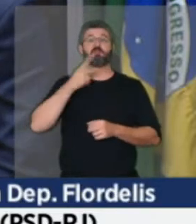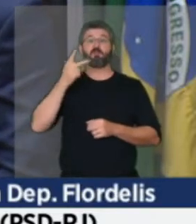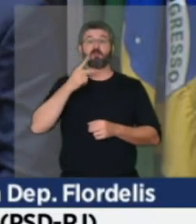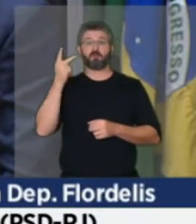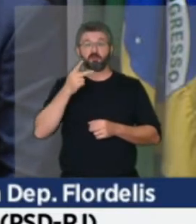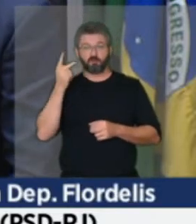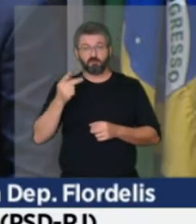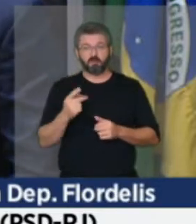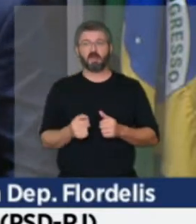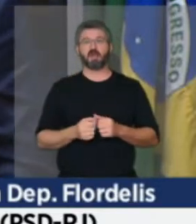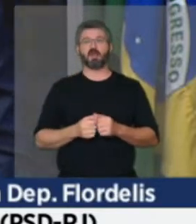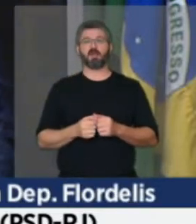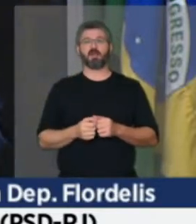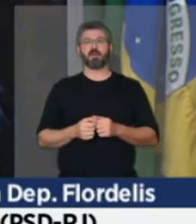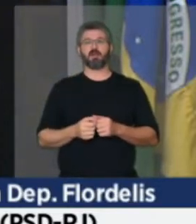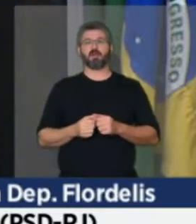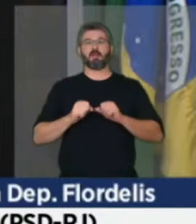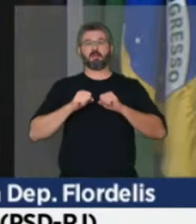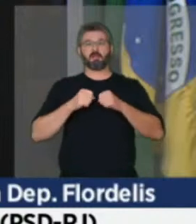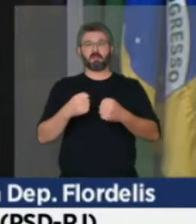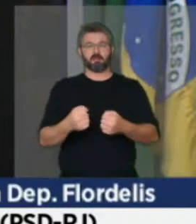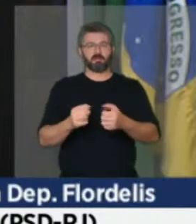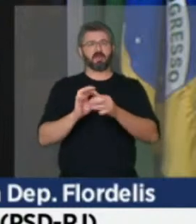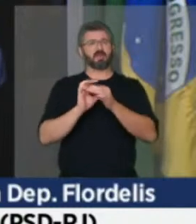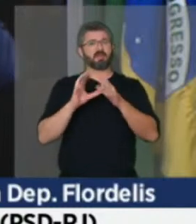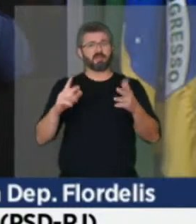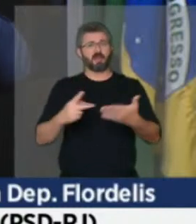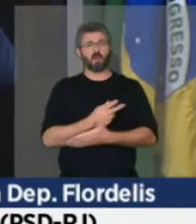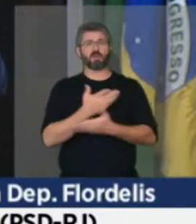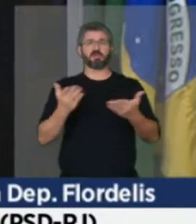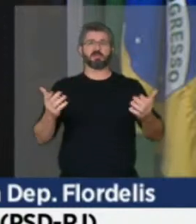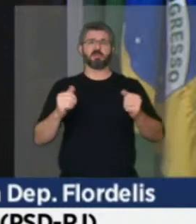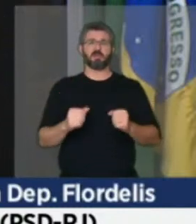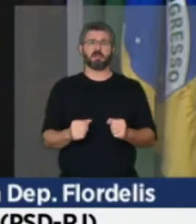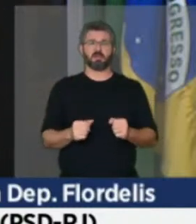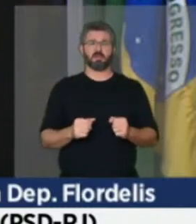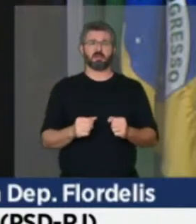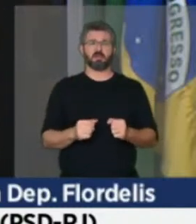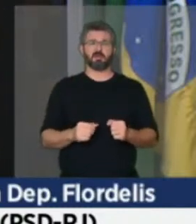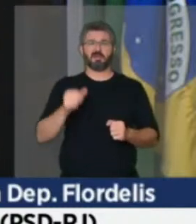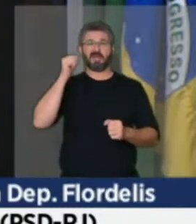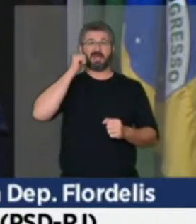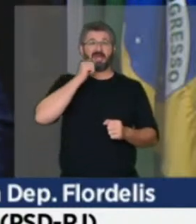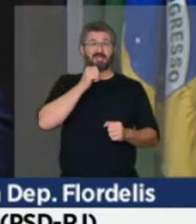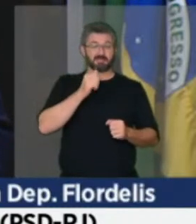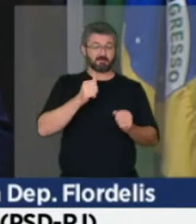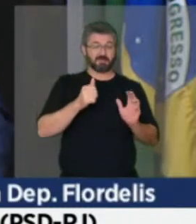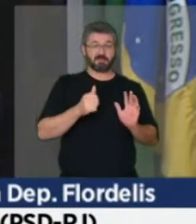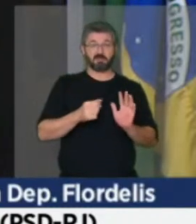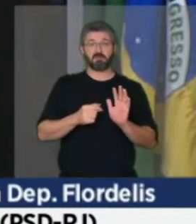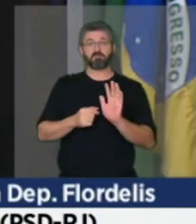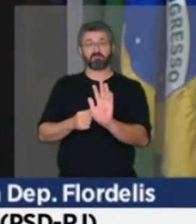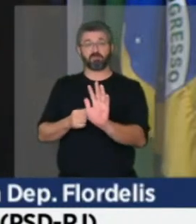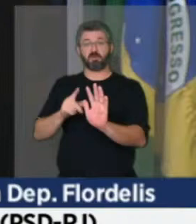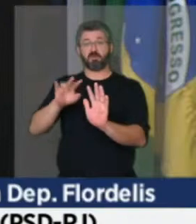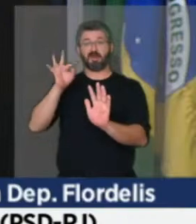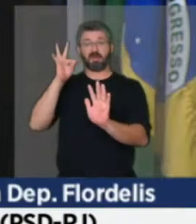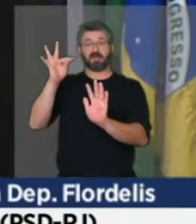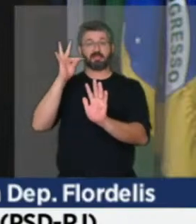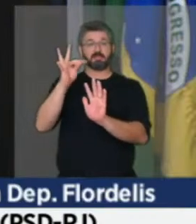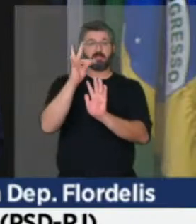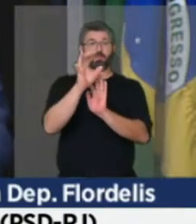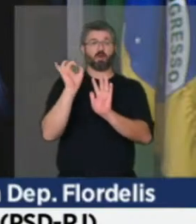a palavra à defesa. Deixa isso acontecer. Deixa eu levar estas meninas para depor. Deixa eu levar os